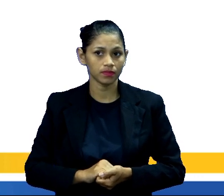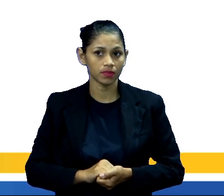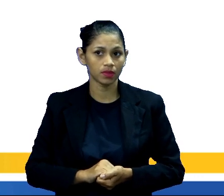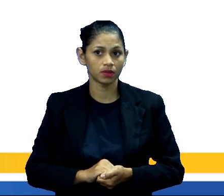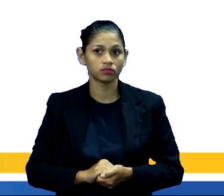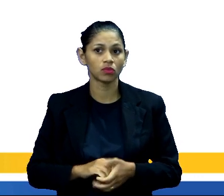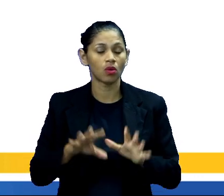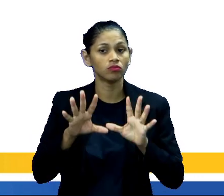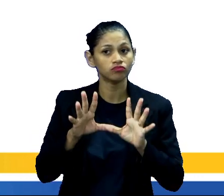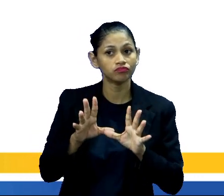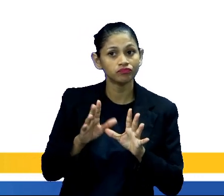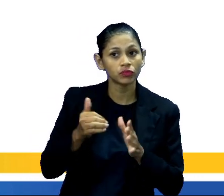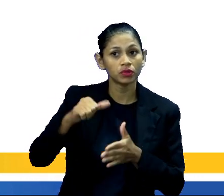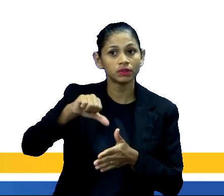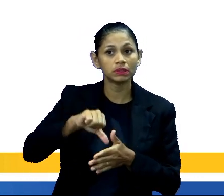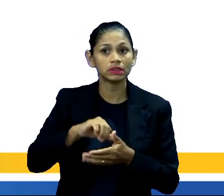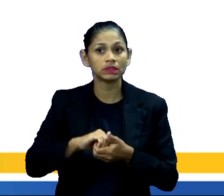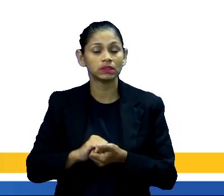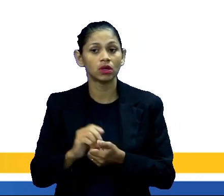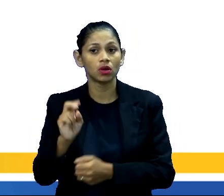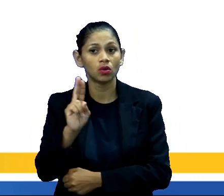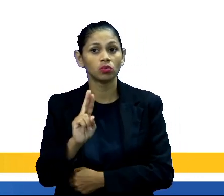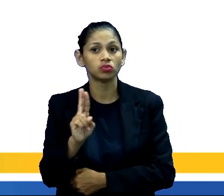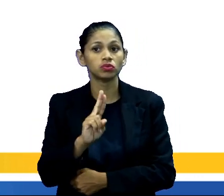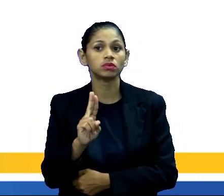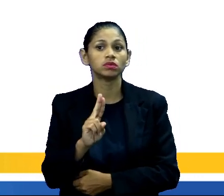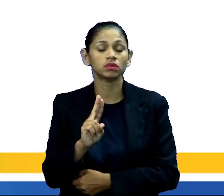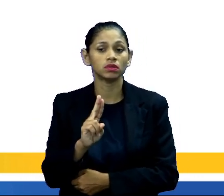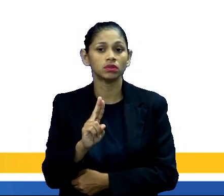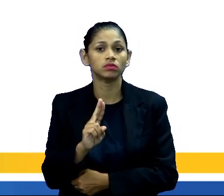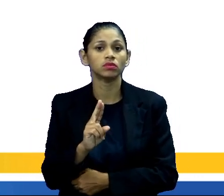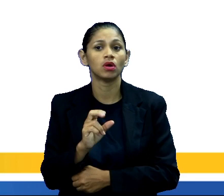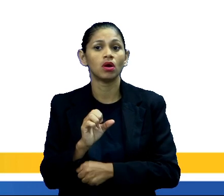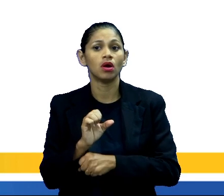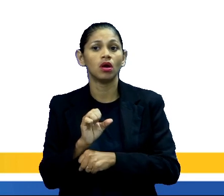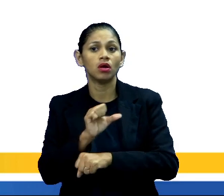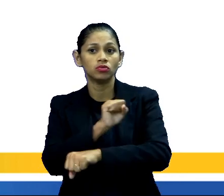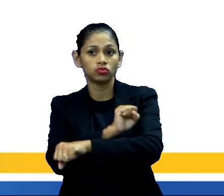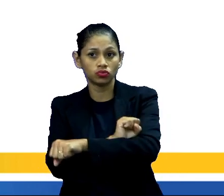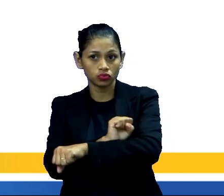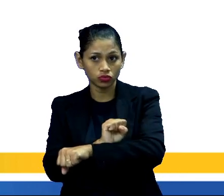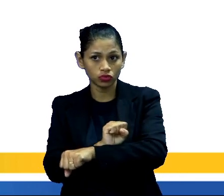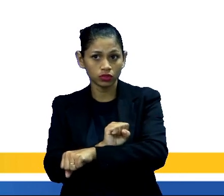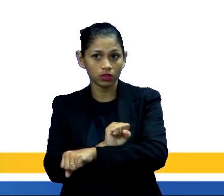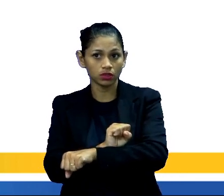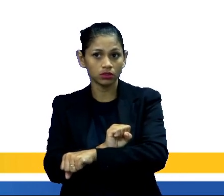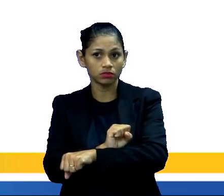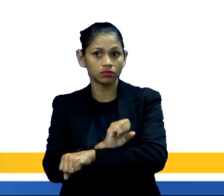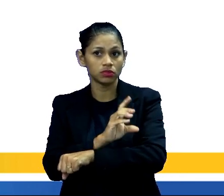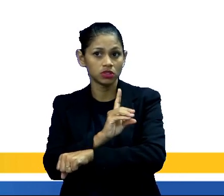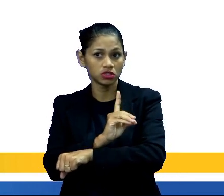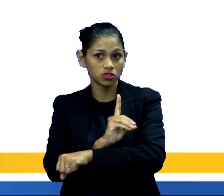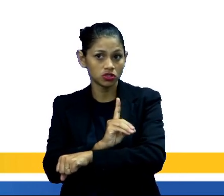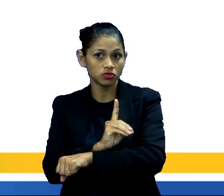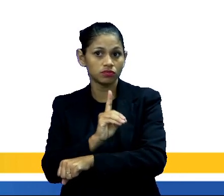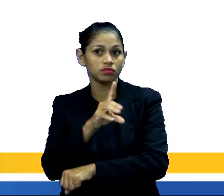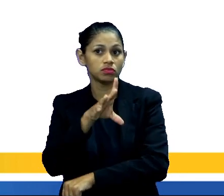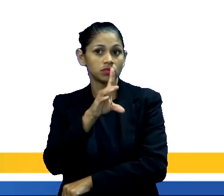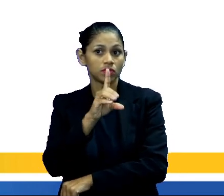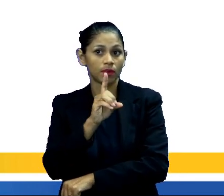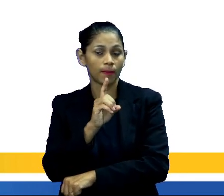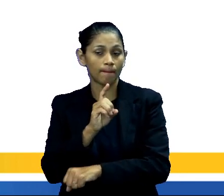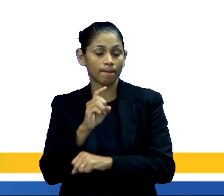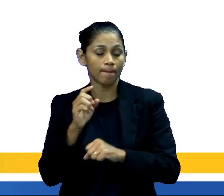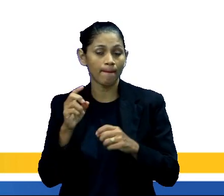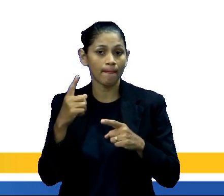Na forma negativa, nós temos a seguinte estrutura. O sujeito, did not, mais o